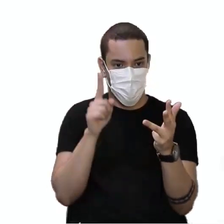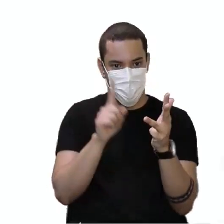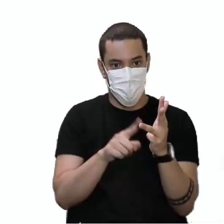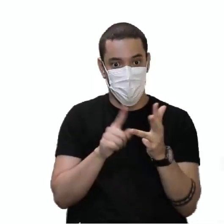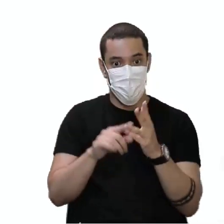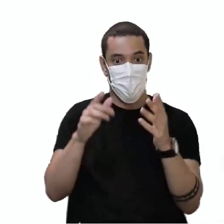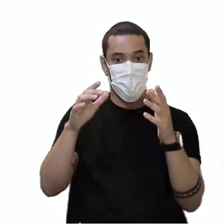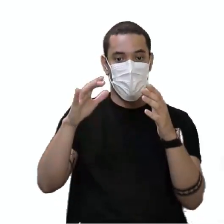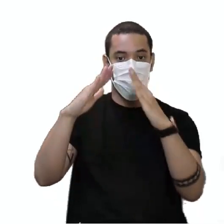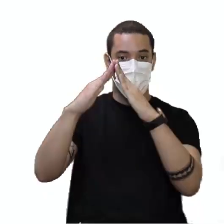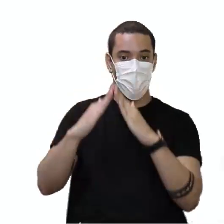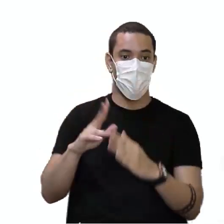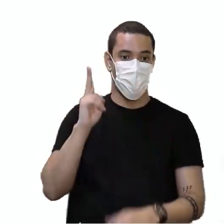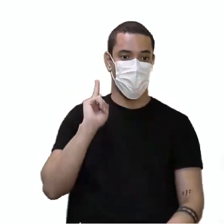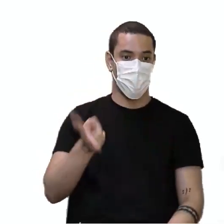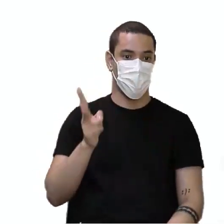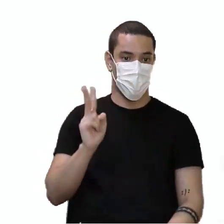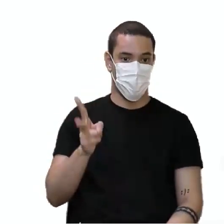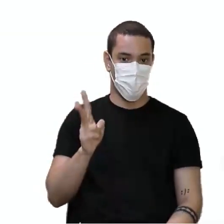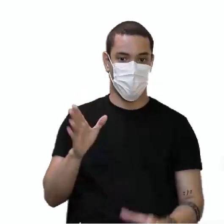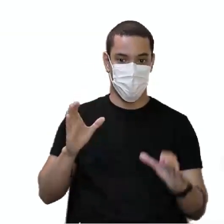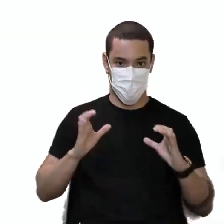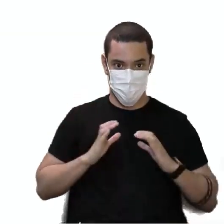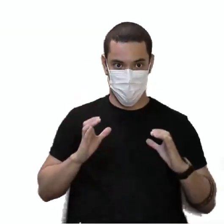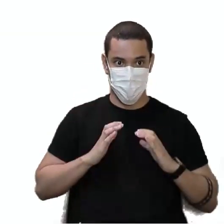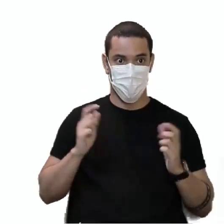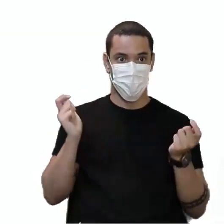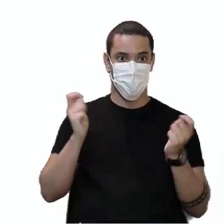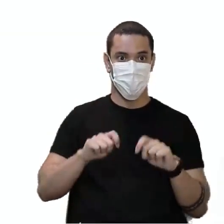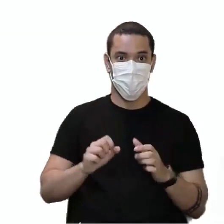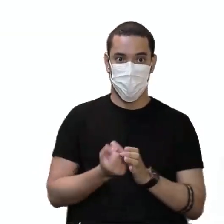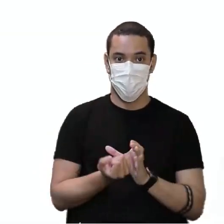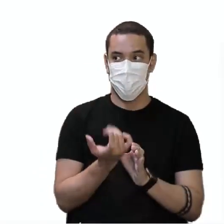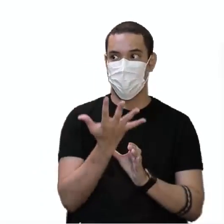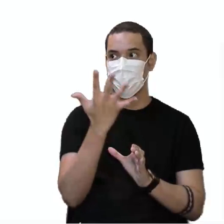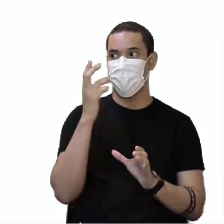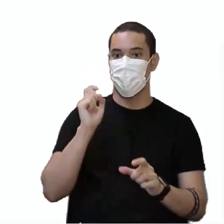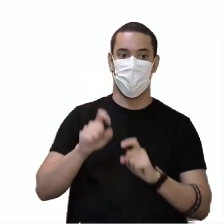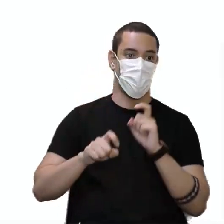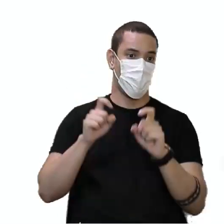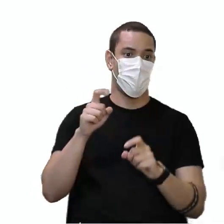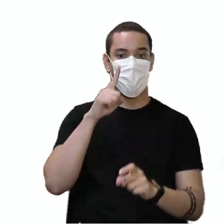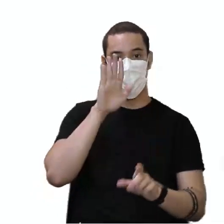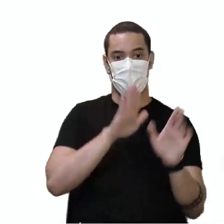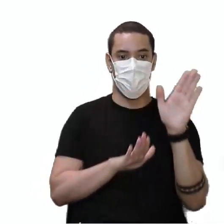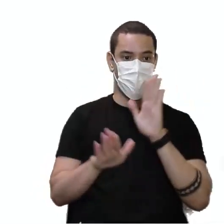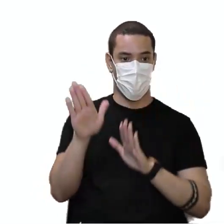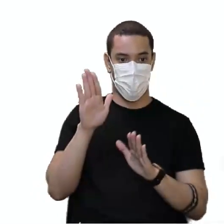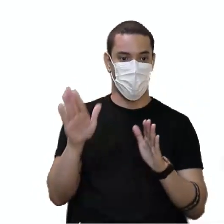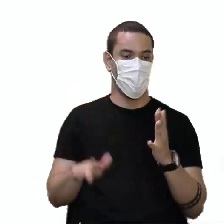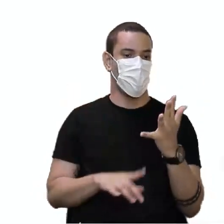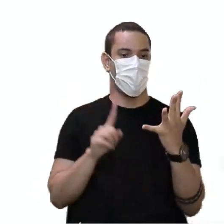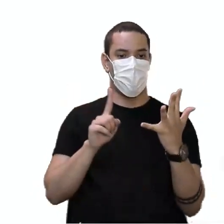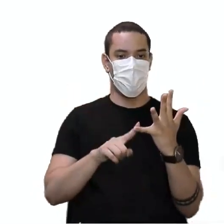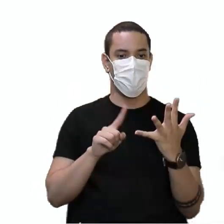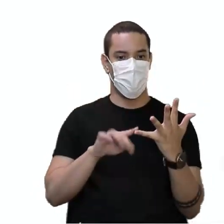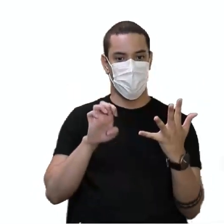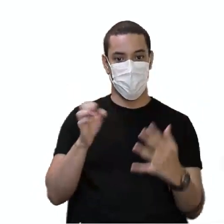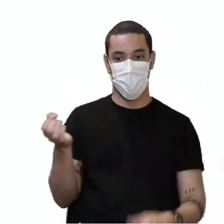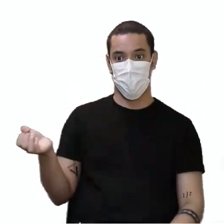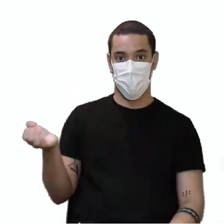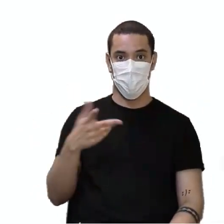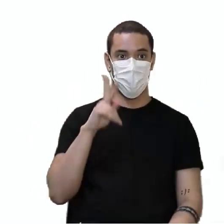mesma cidade que os alunos e escalou um vulcão muito perigoso. Ou letra E, ele será o